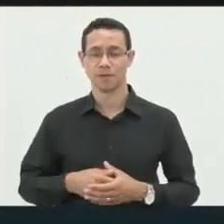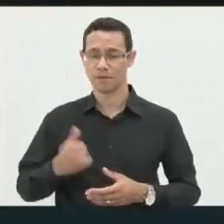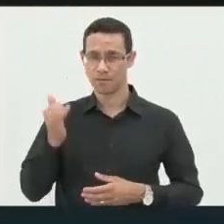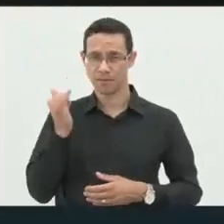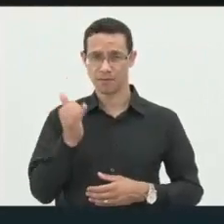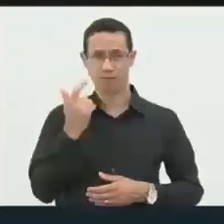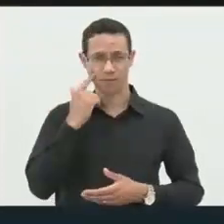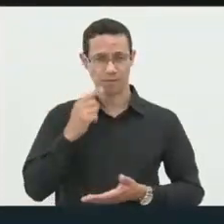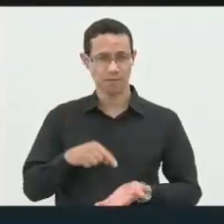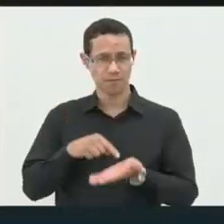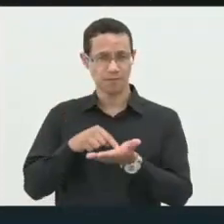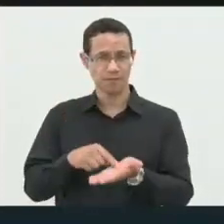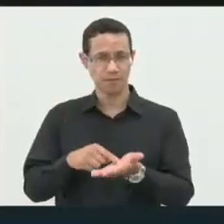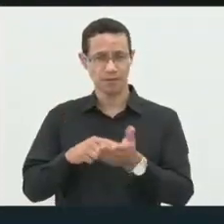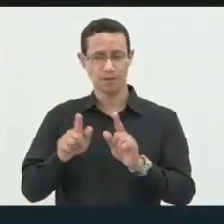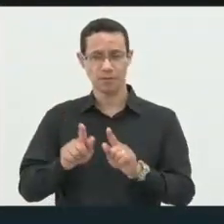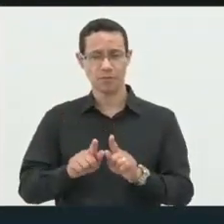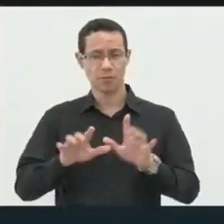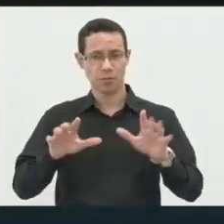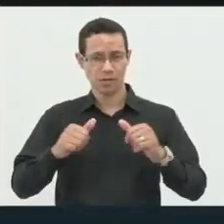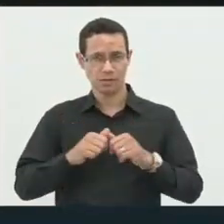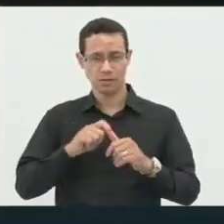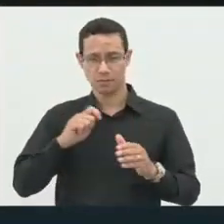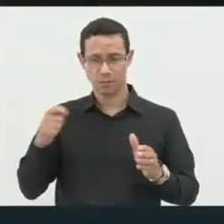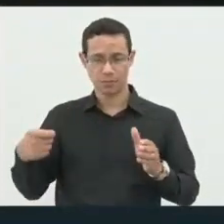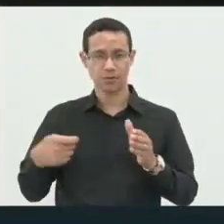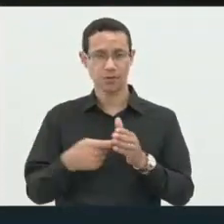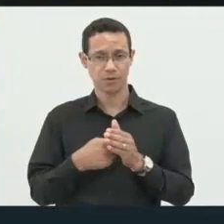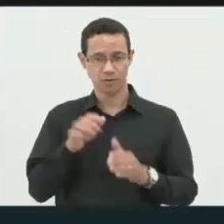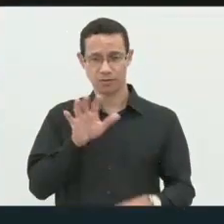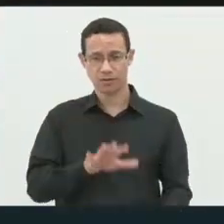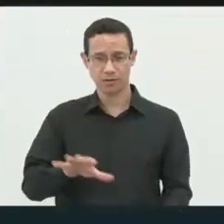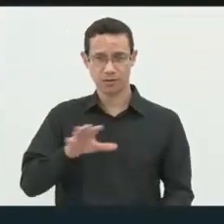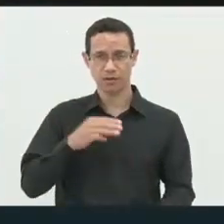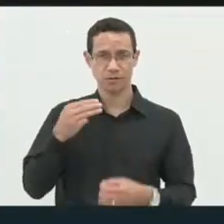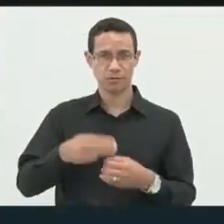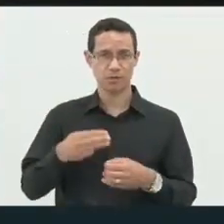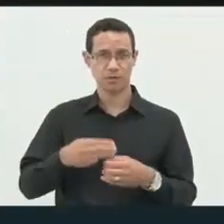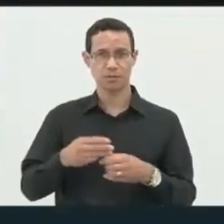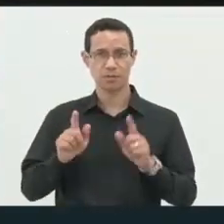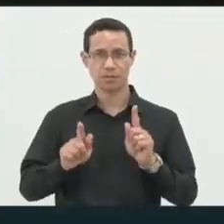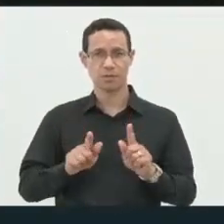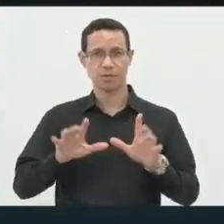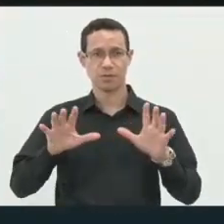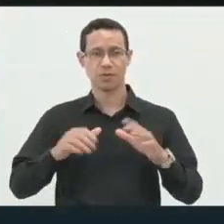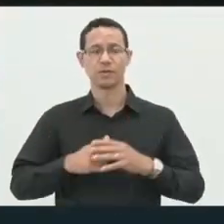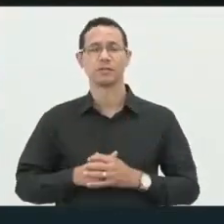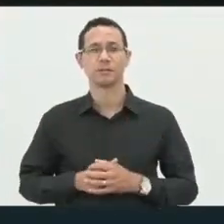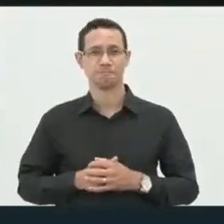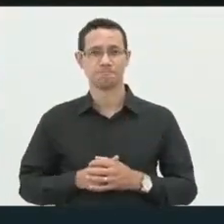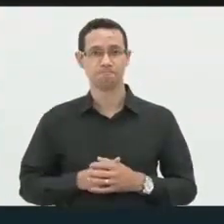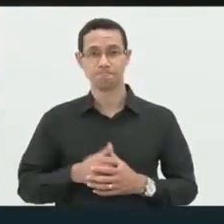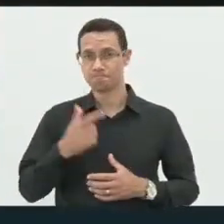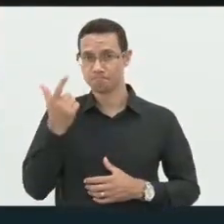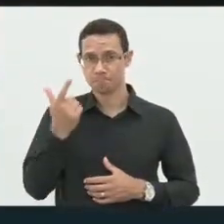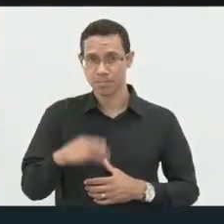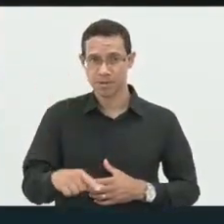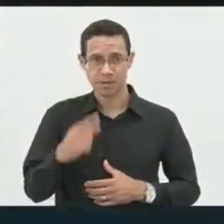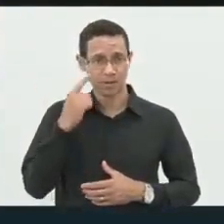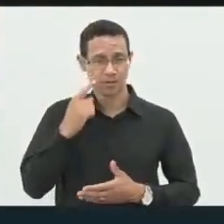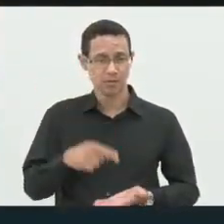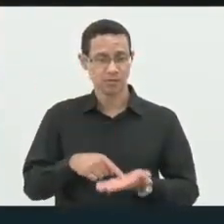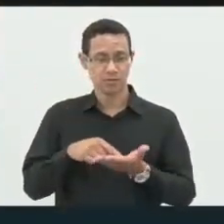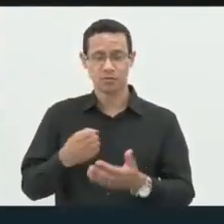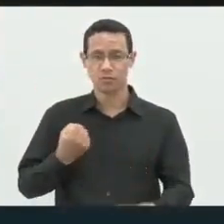Guarulhos através da procuradoria geral do município de Guarulhos em reiteração a notificação de